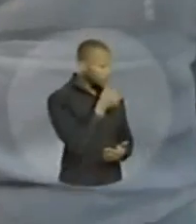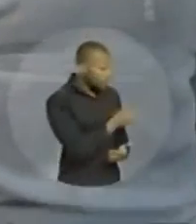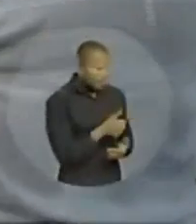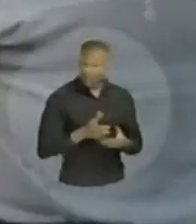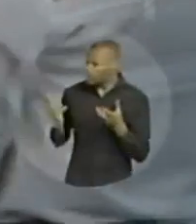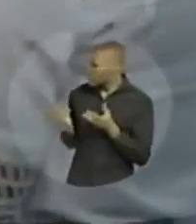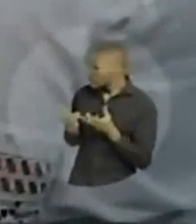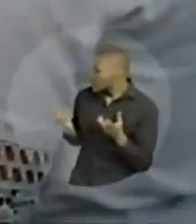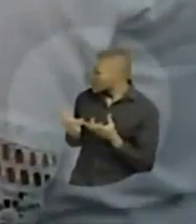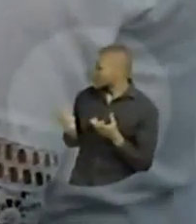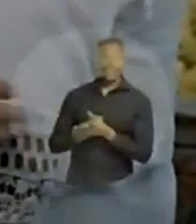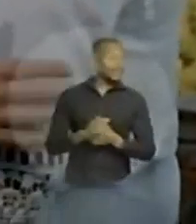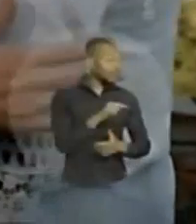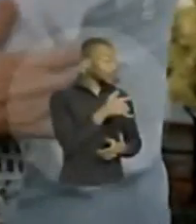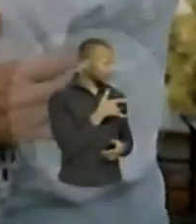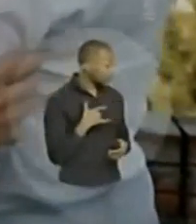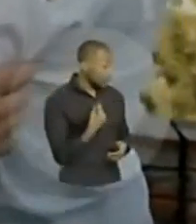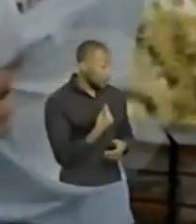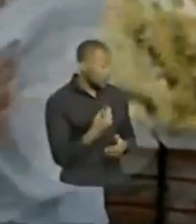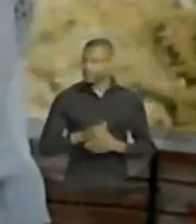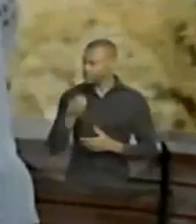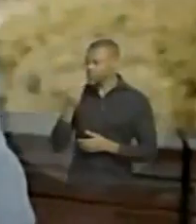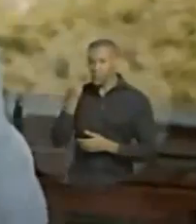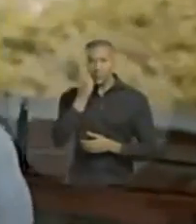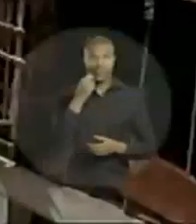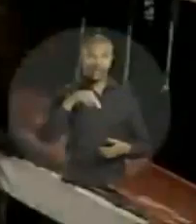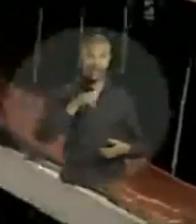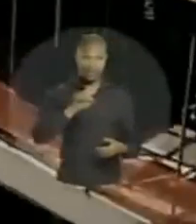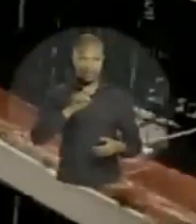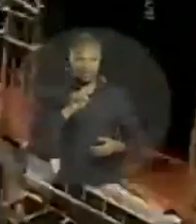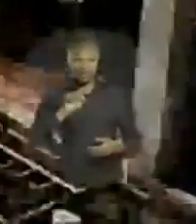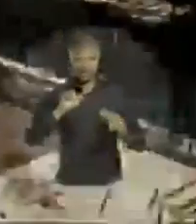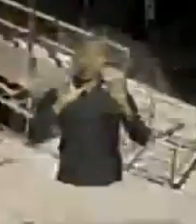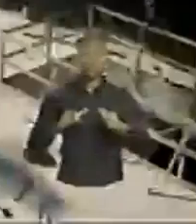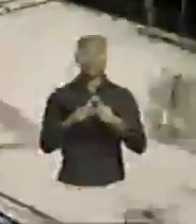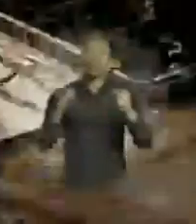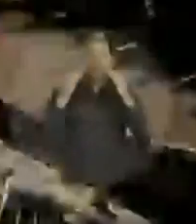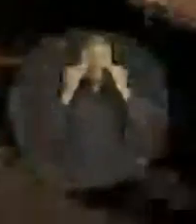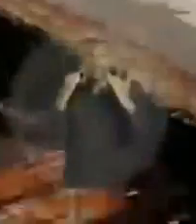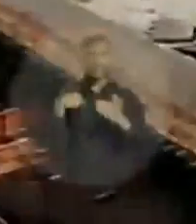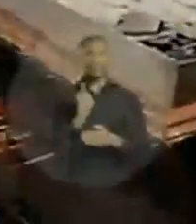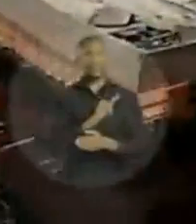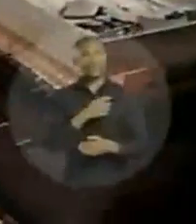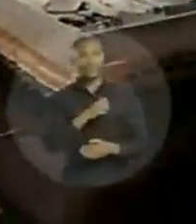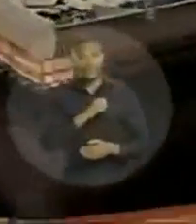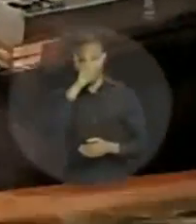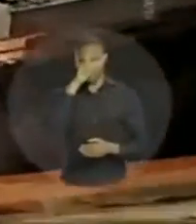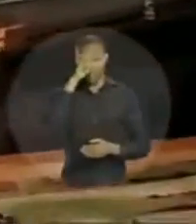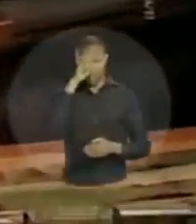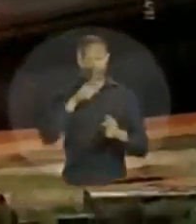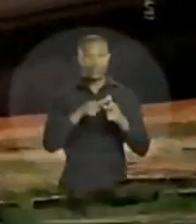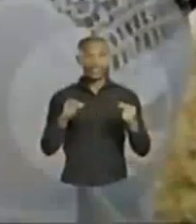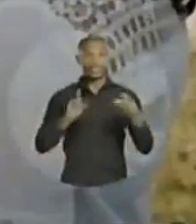Tudo bem? Como é que você está? Um beijo aqui. Nilza, estamos aqui na Brasilândia, na frente do nosso querido Hospital